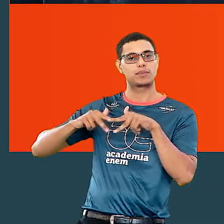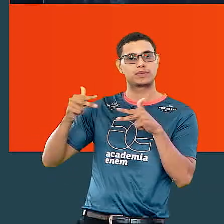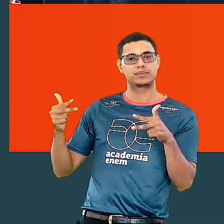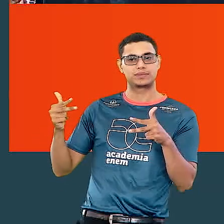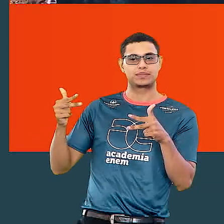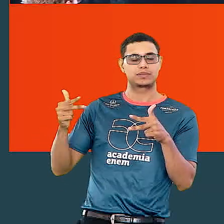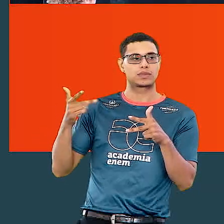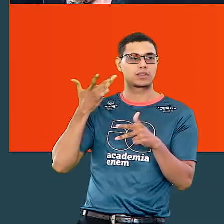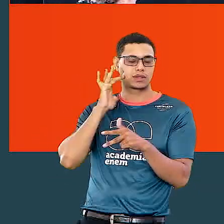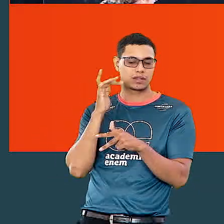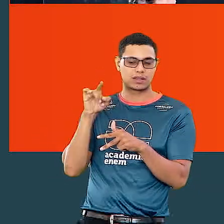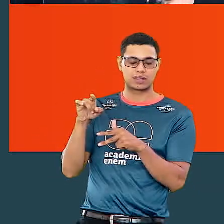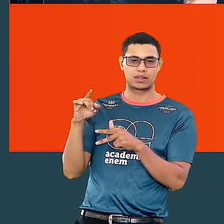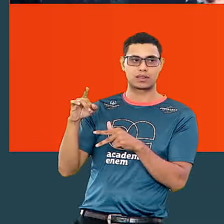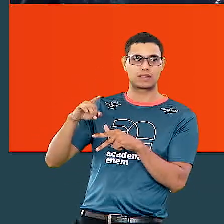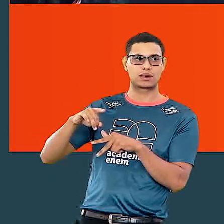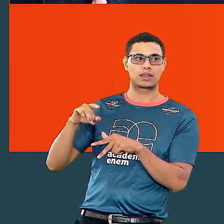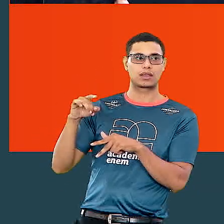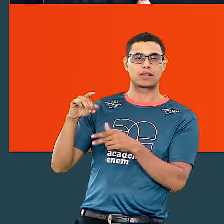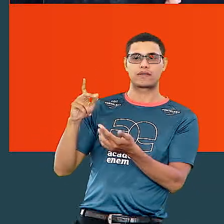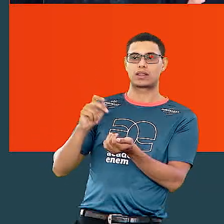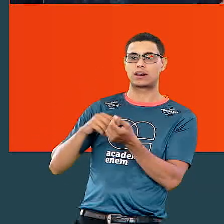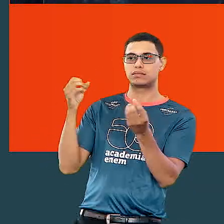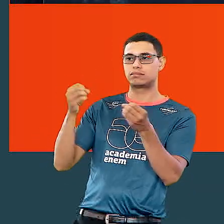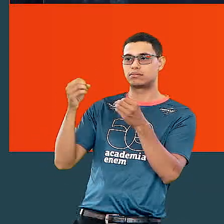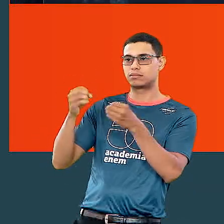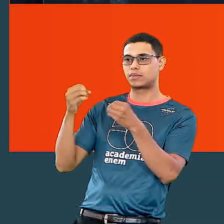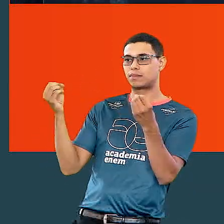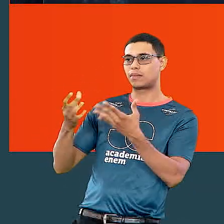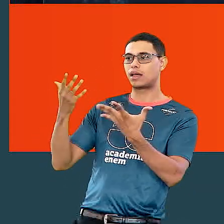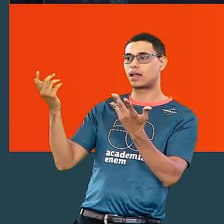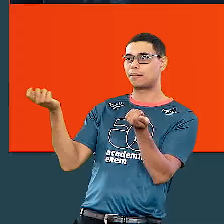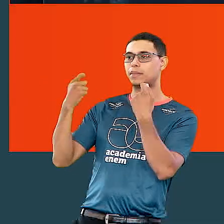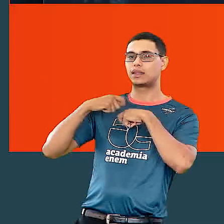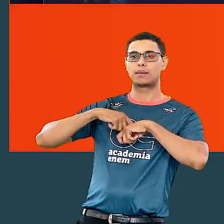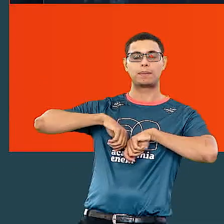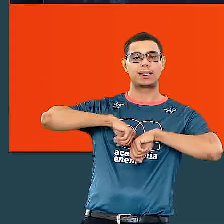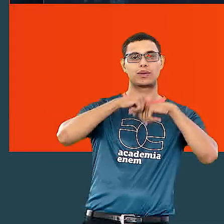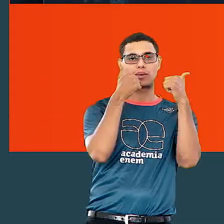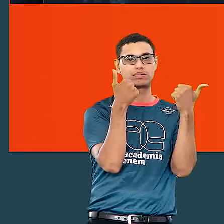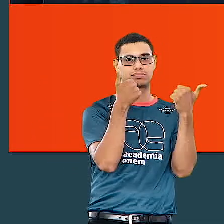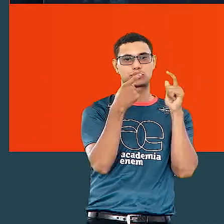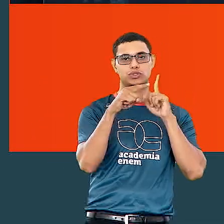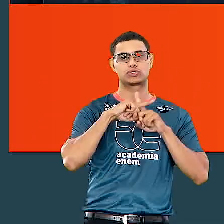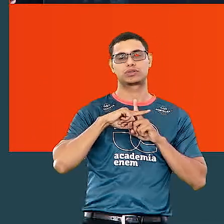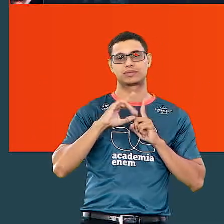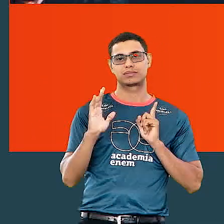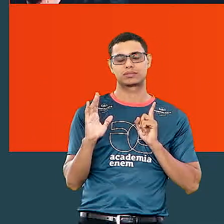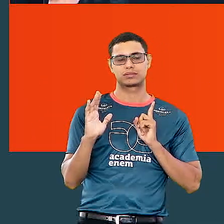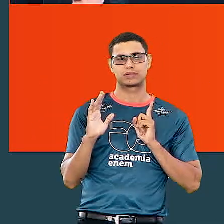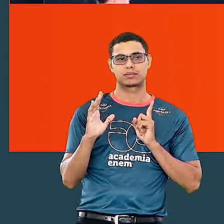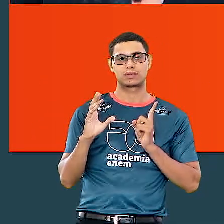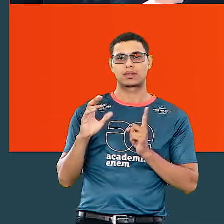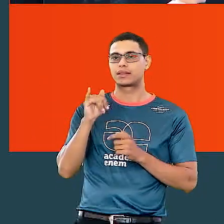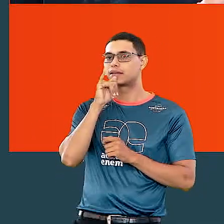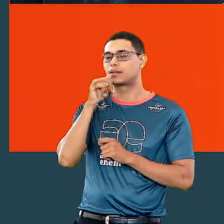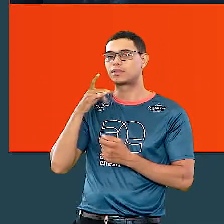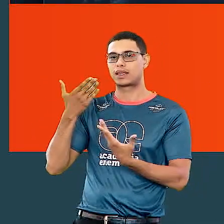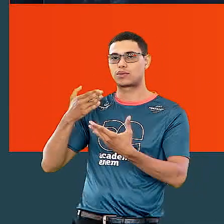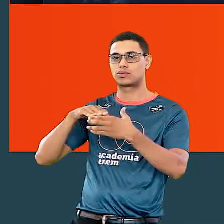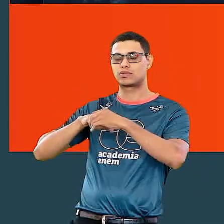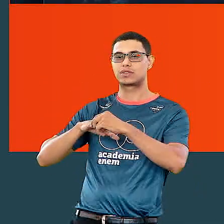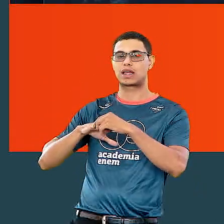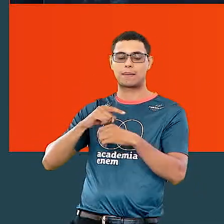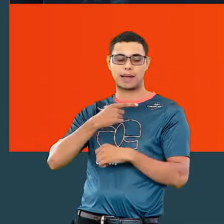e você acha que esse produto magicamente te torna melhor. Quando você tem um tênisão da